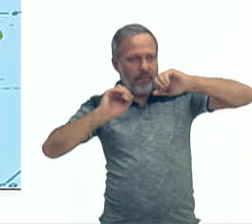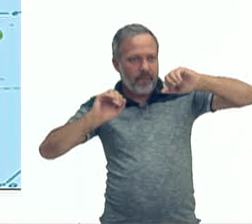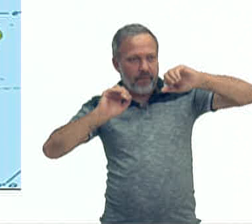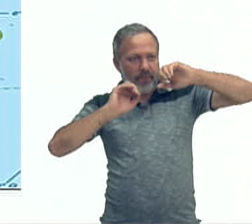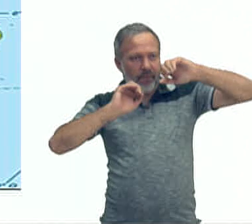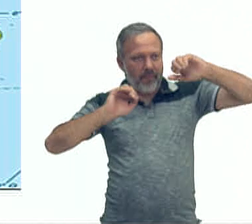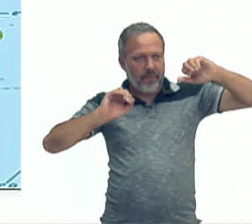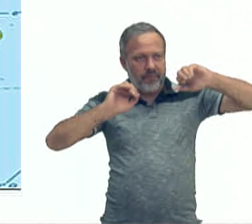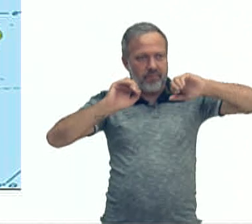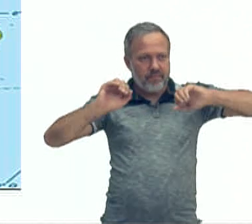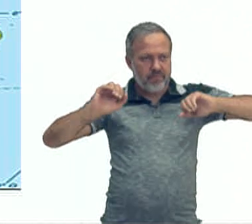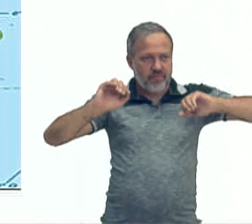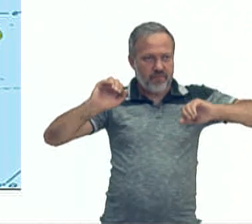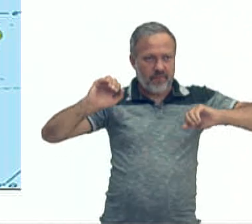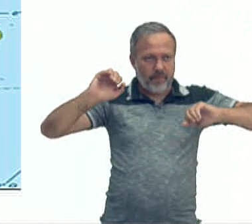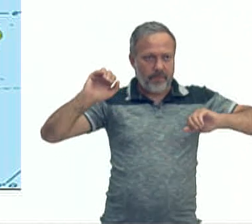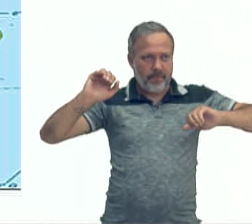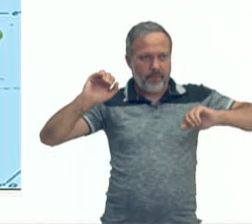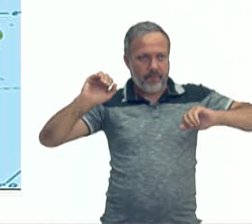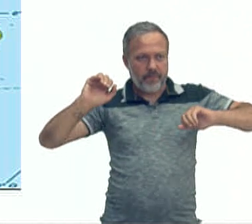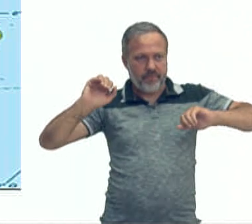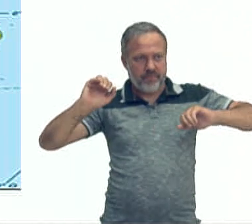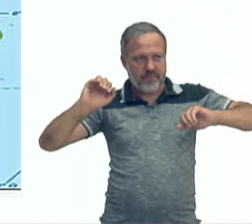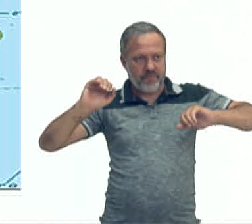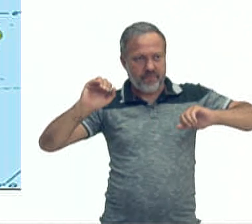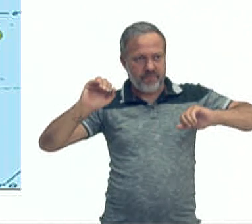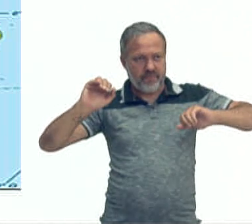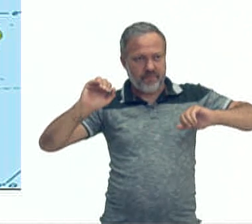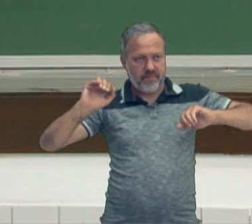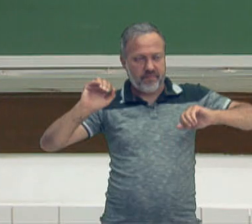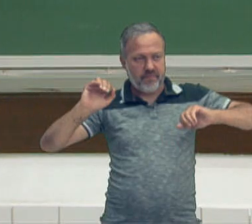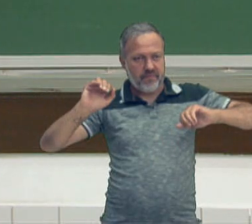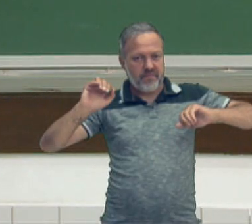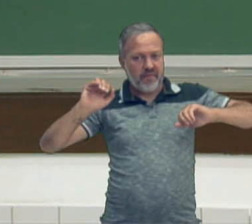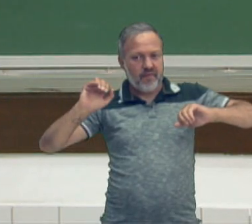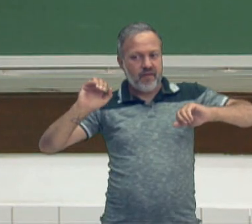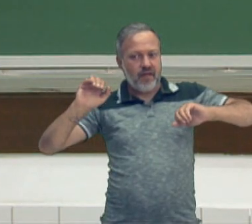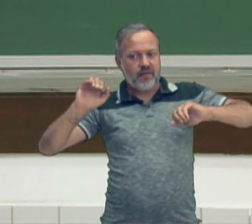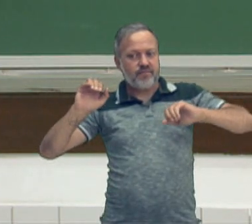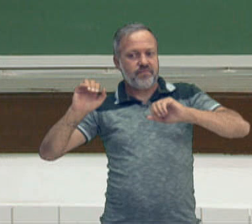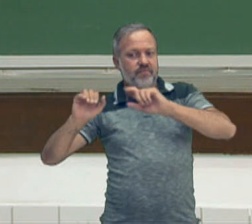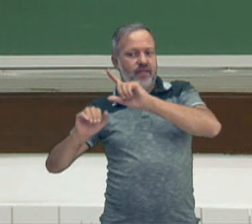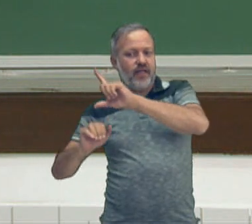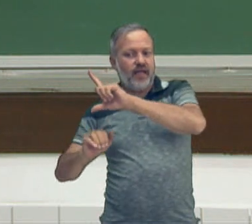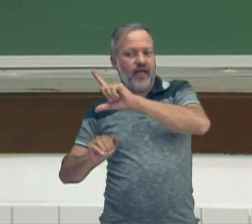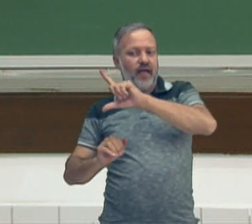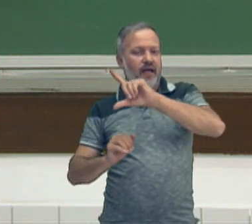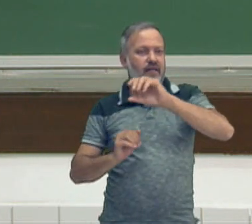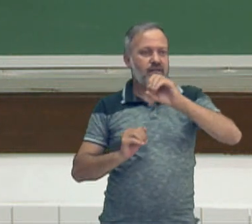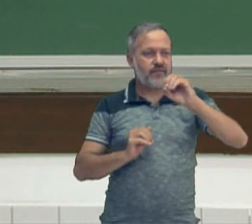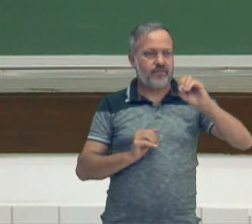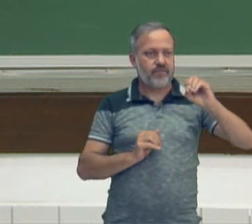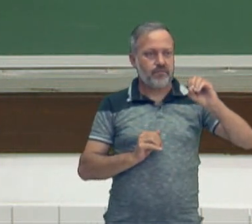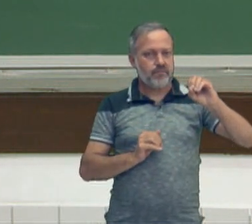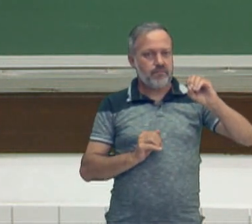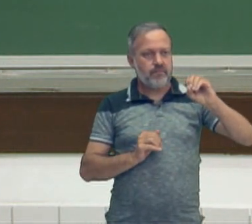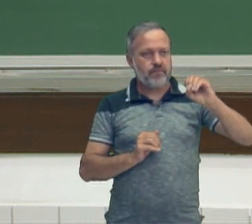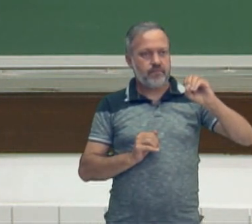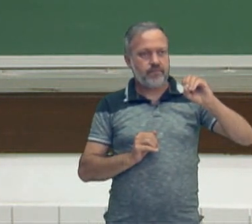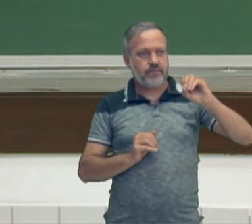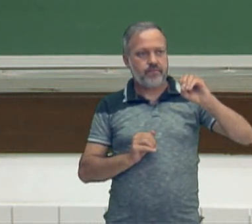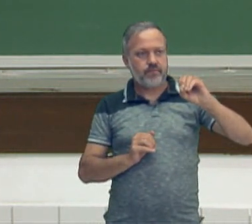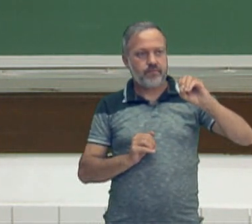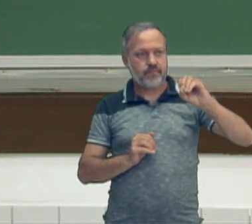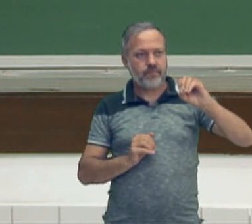estava junto, veio se separando da América, veio se deslocando de leste para oeste. Mas nesta porção aqui, ó, ela